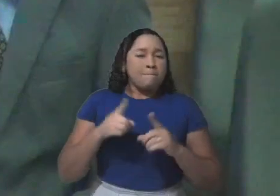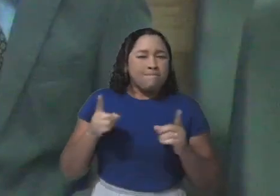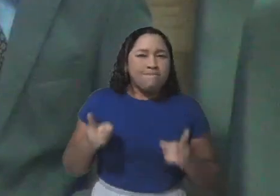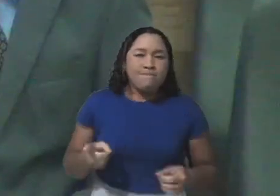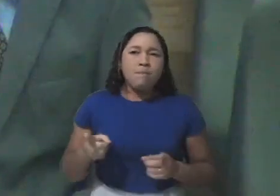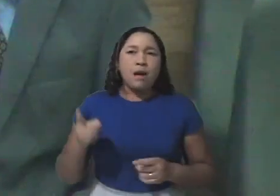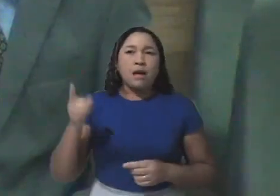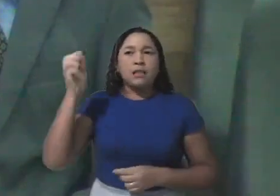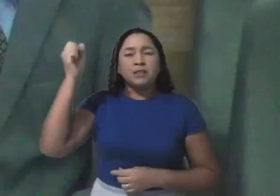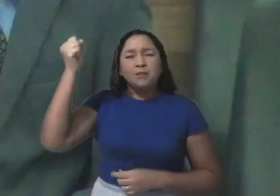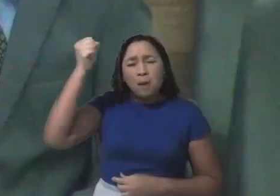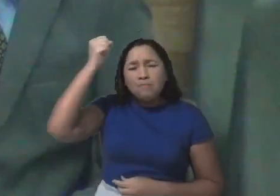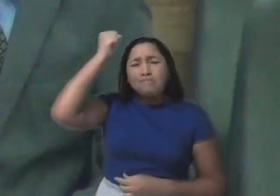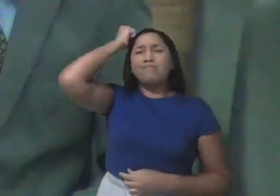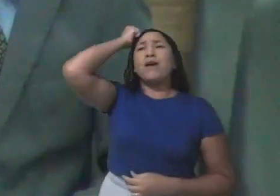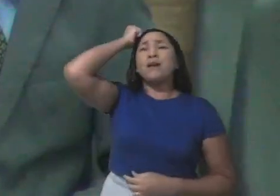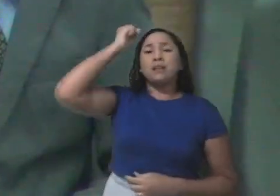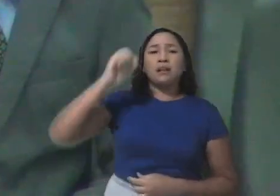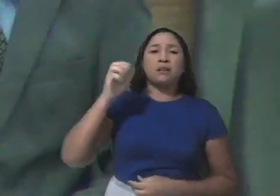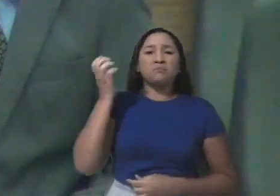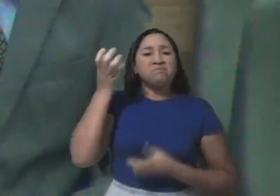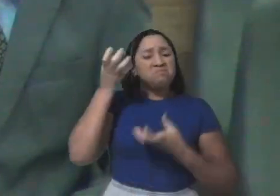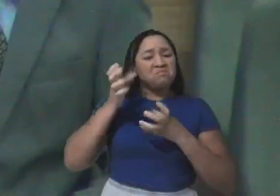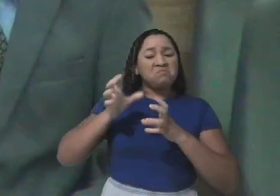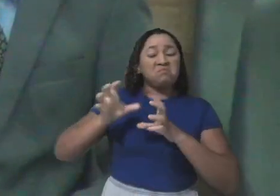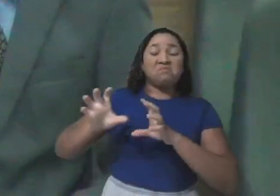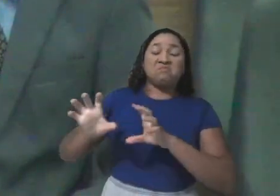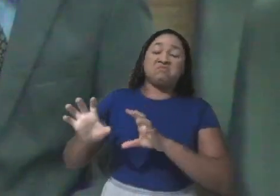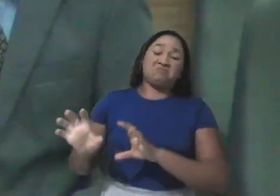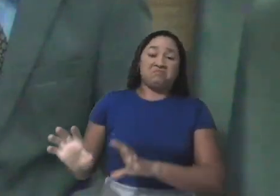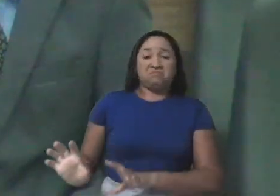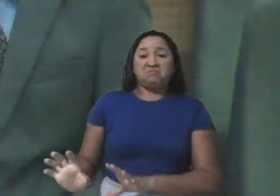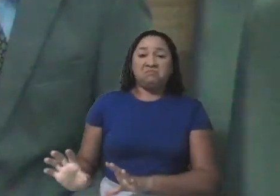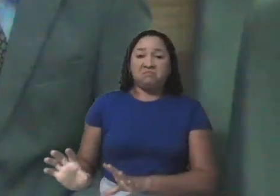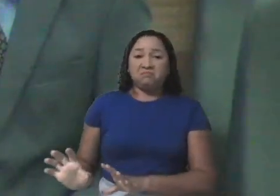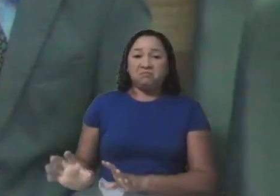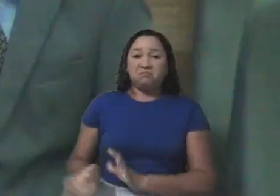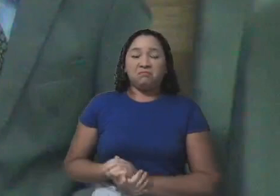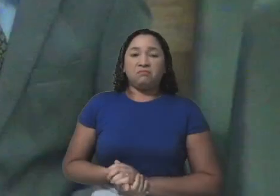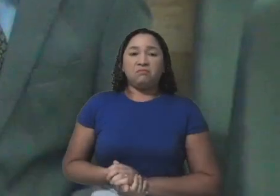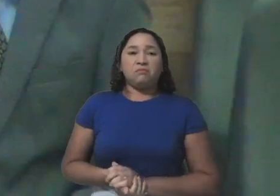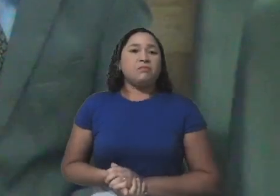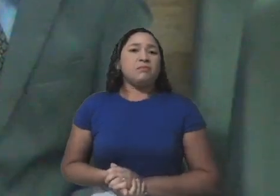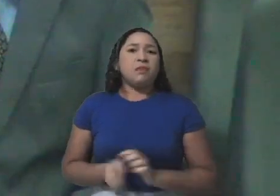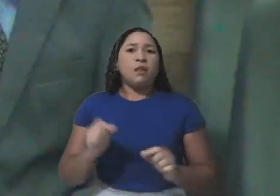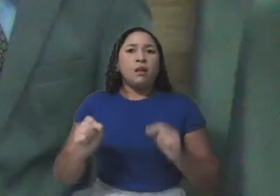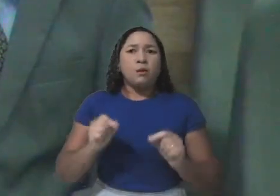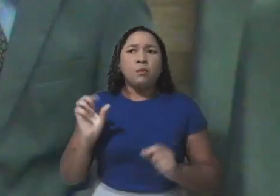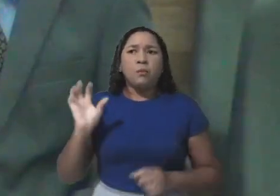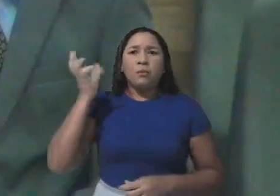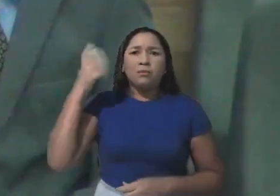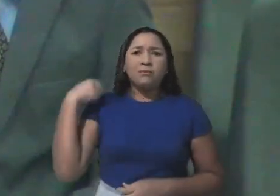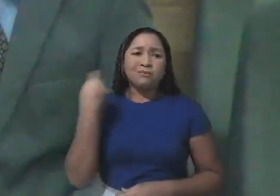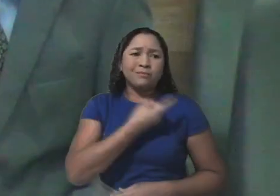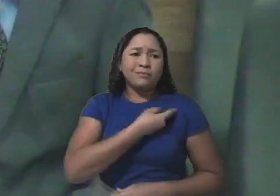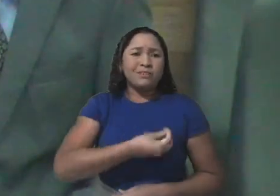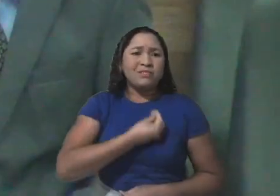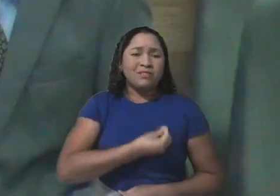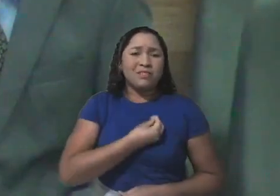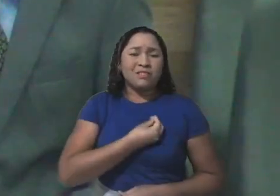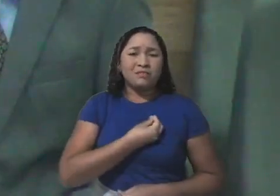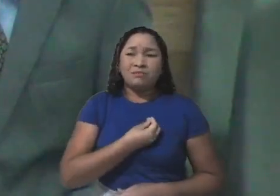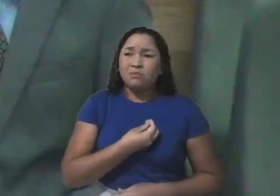juízo, de ressurreição. O que é que acontece conosco? Ficamos fracos. E sujeitos a